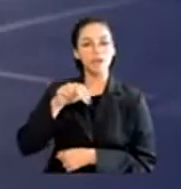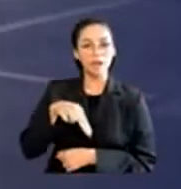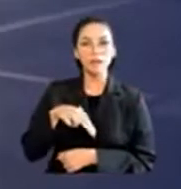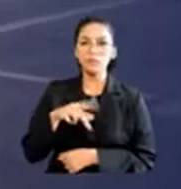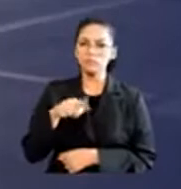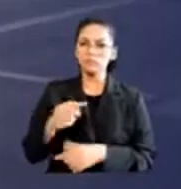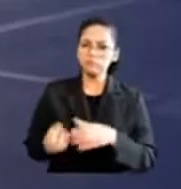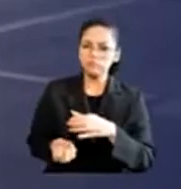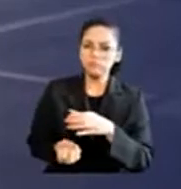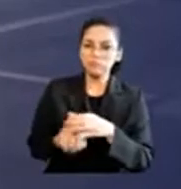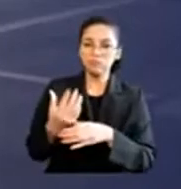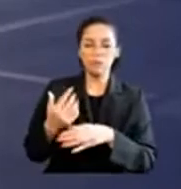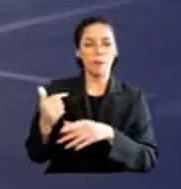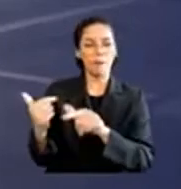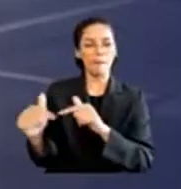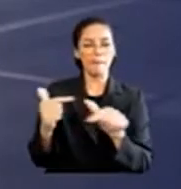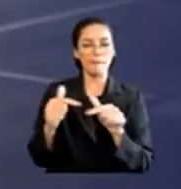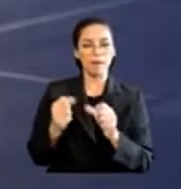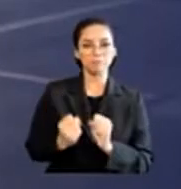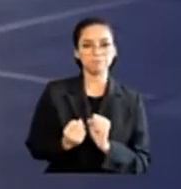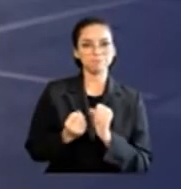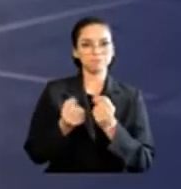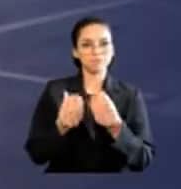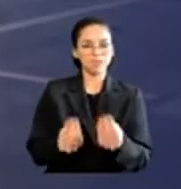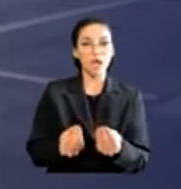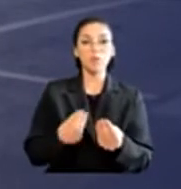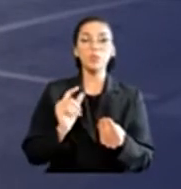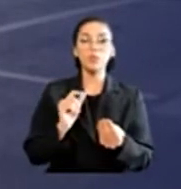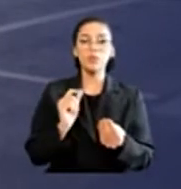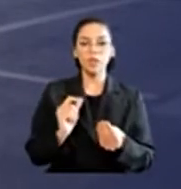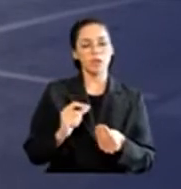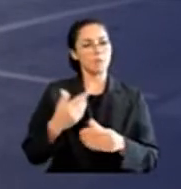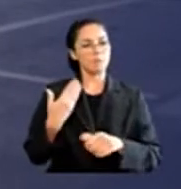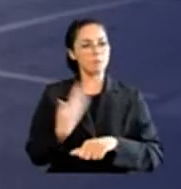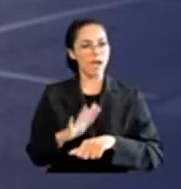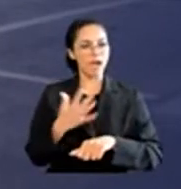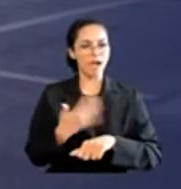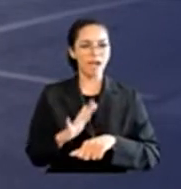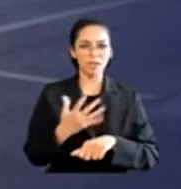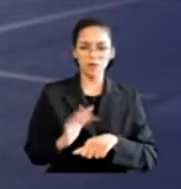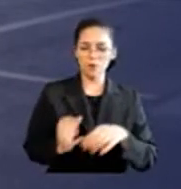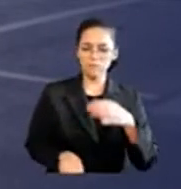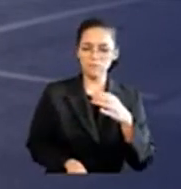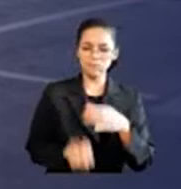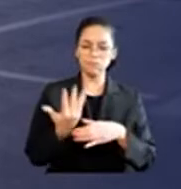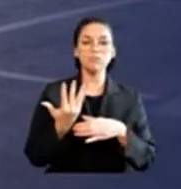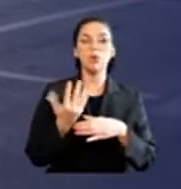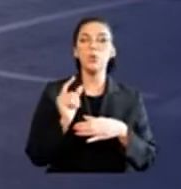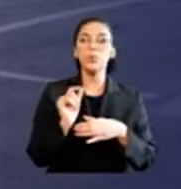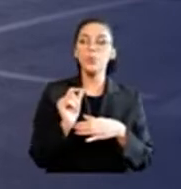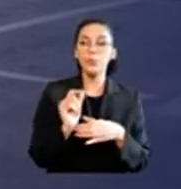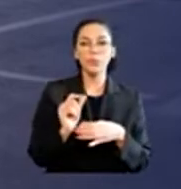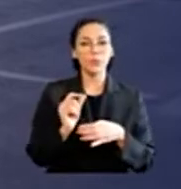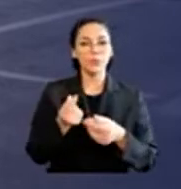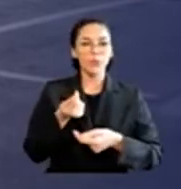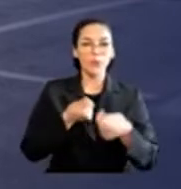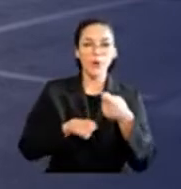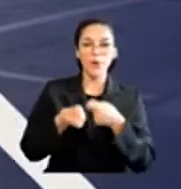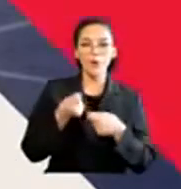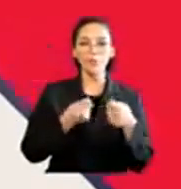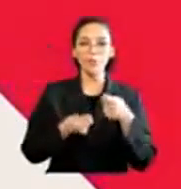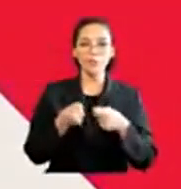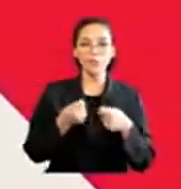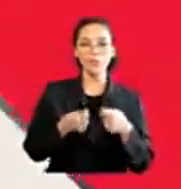entregando o máximo em funcionalidade, praticidade, custo-benefício e performance, ele tem um design